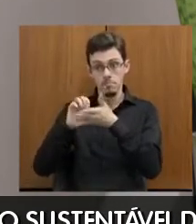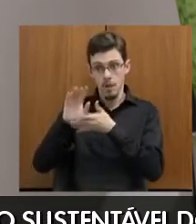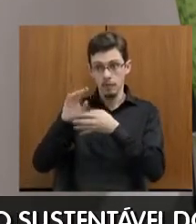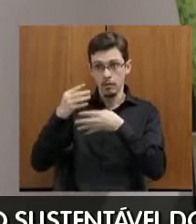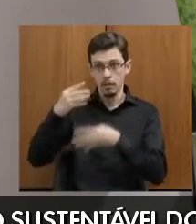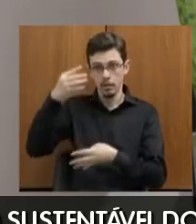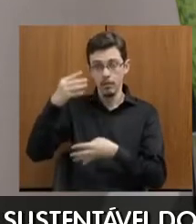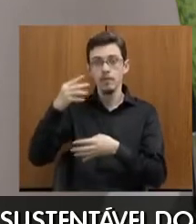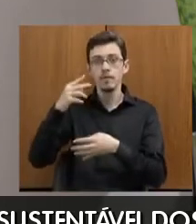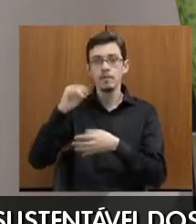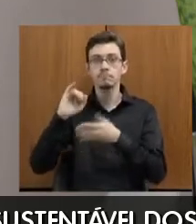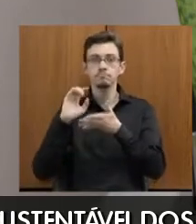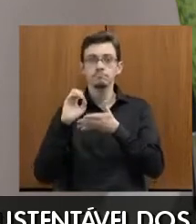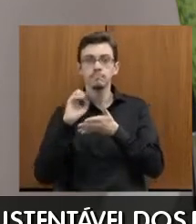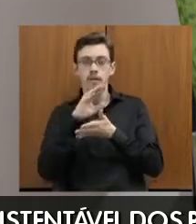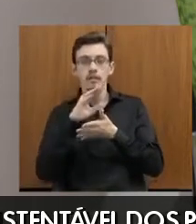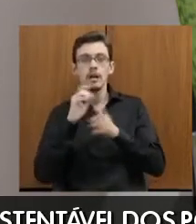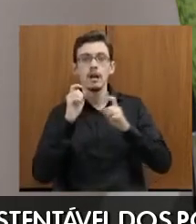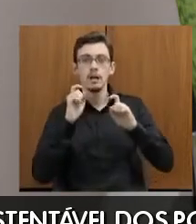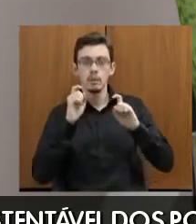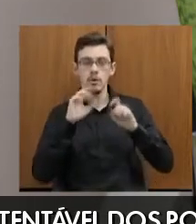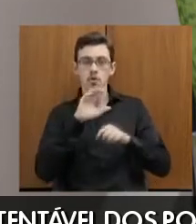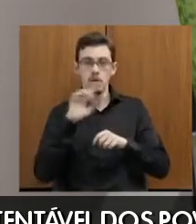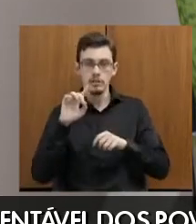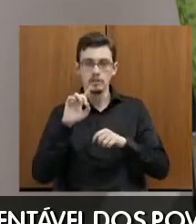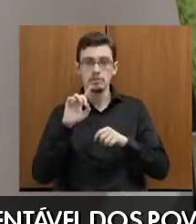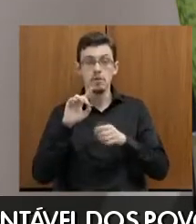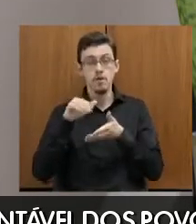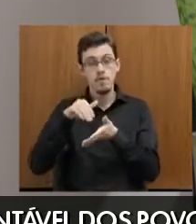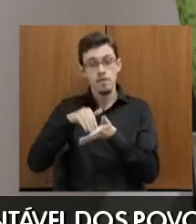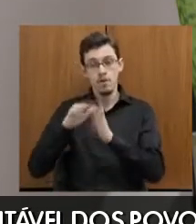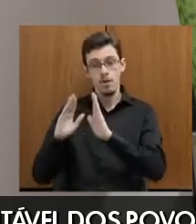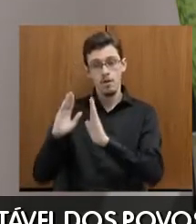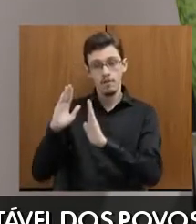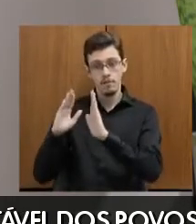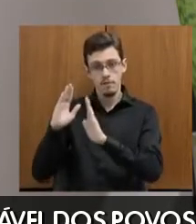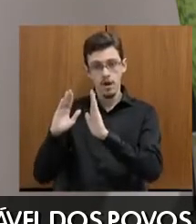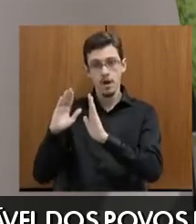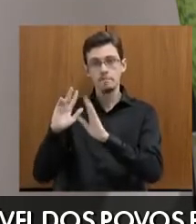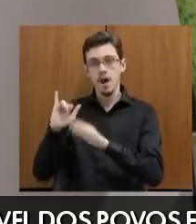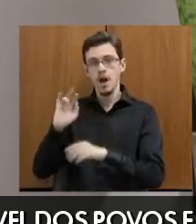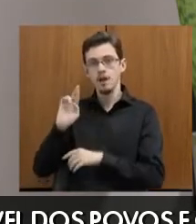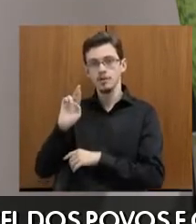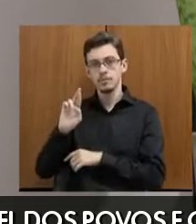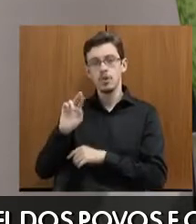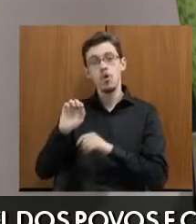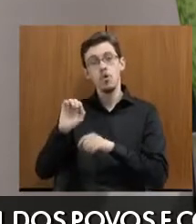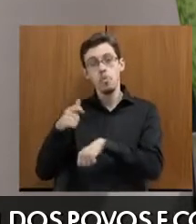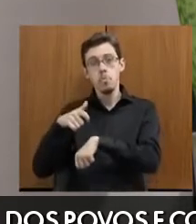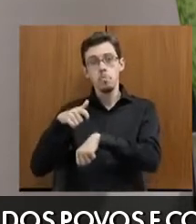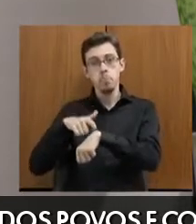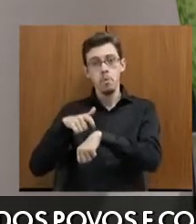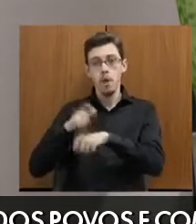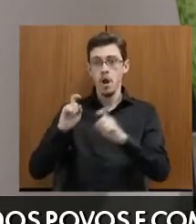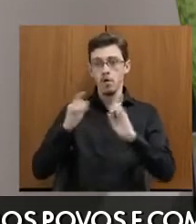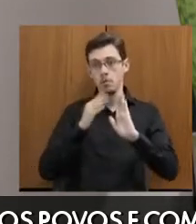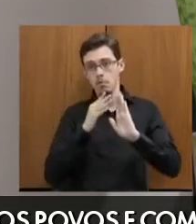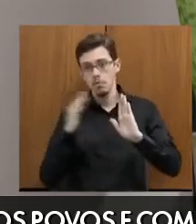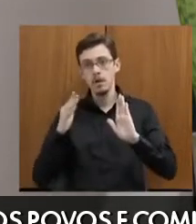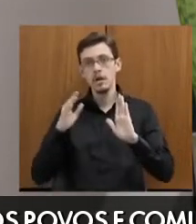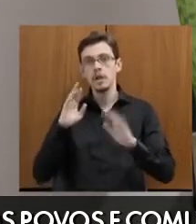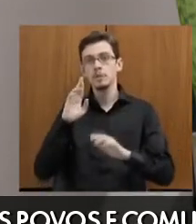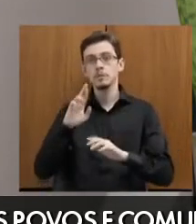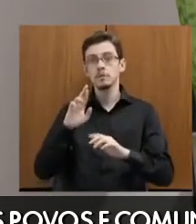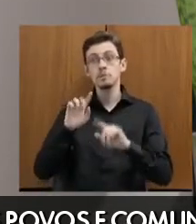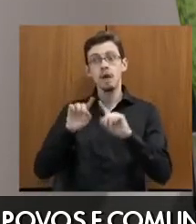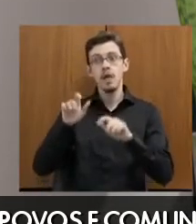reunião e poderão ser lidas e respondidas na fase de debates ou a qualquer momento durante a reunião a critério